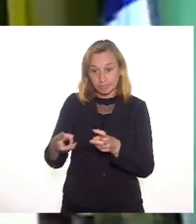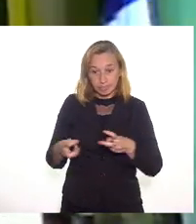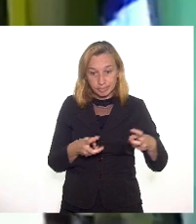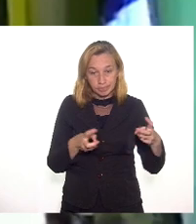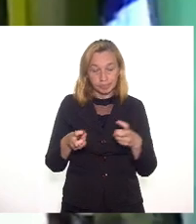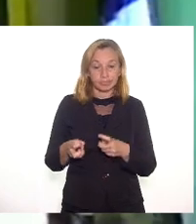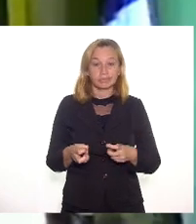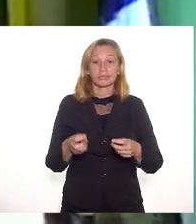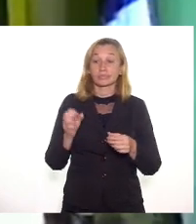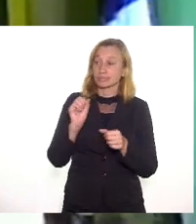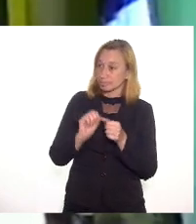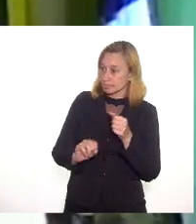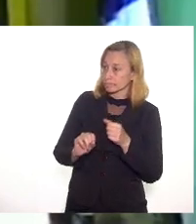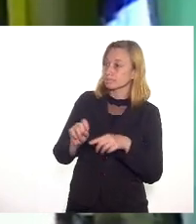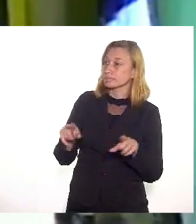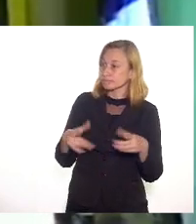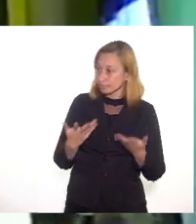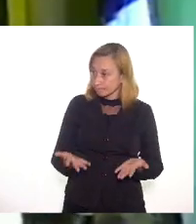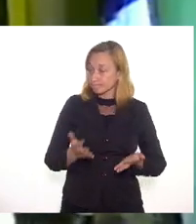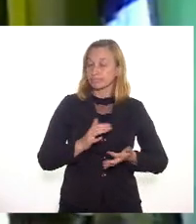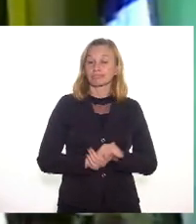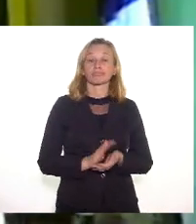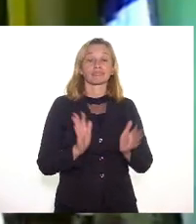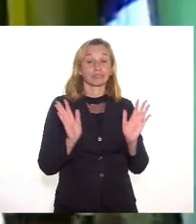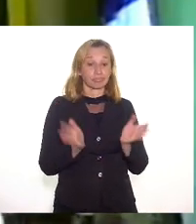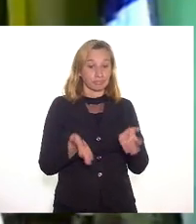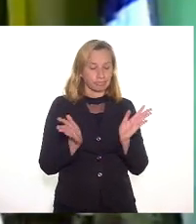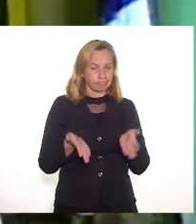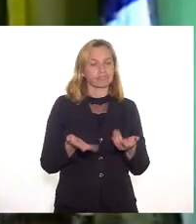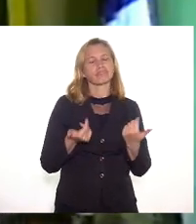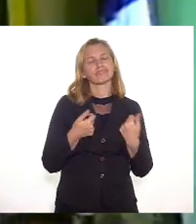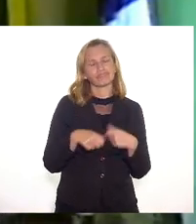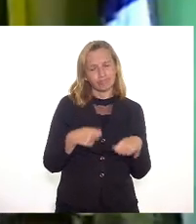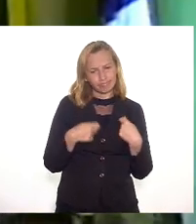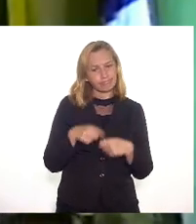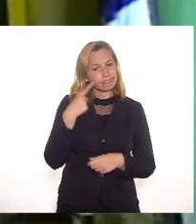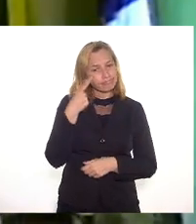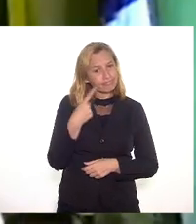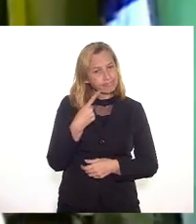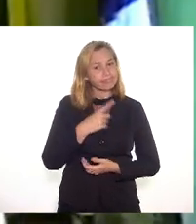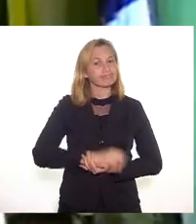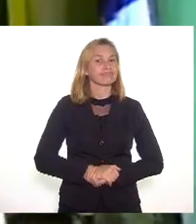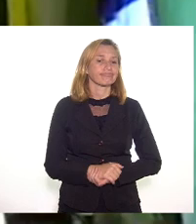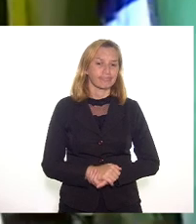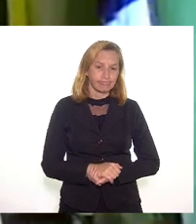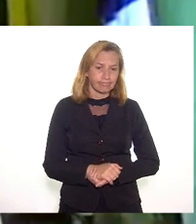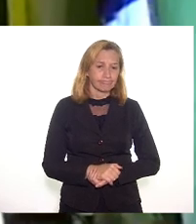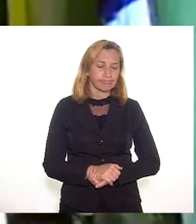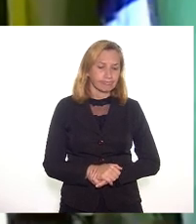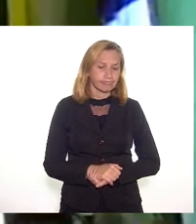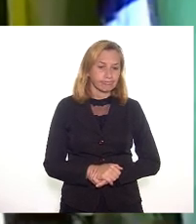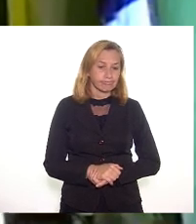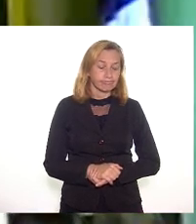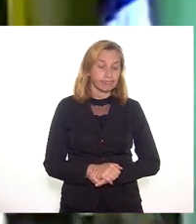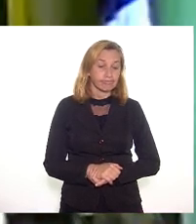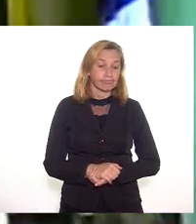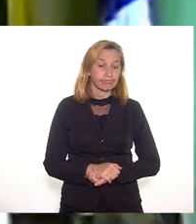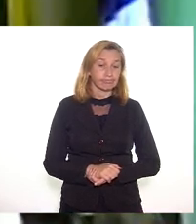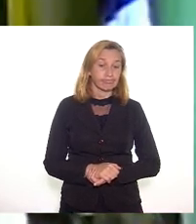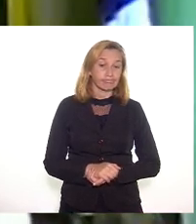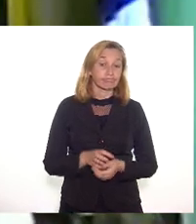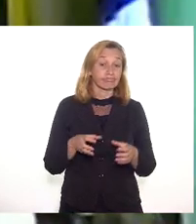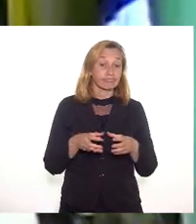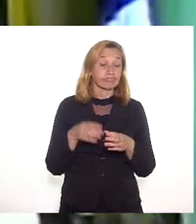está fazendo. Agora, precisamos ver e ter no parlamento